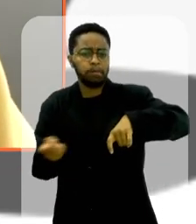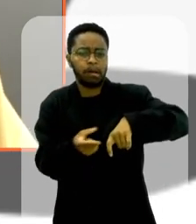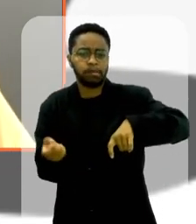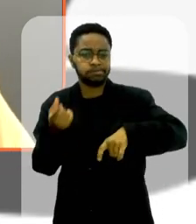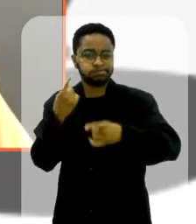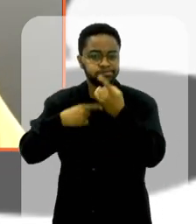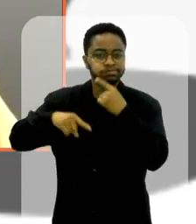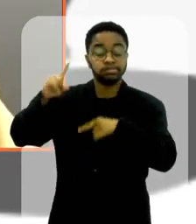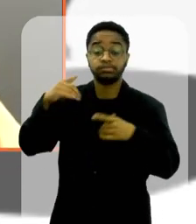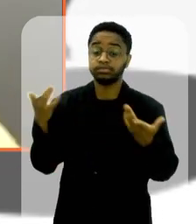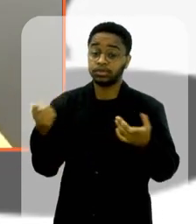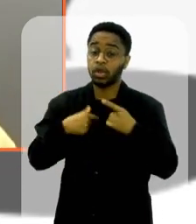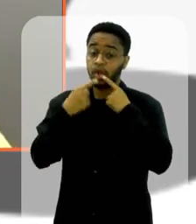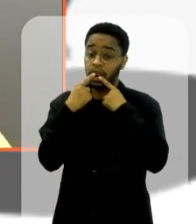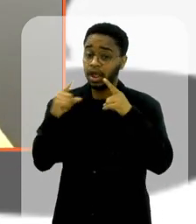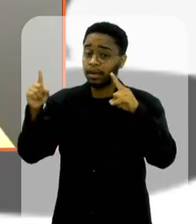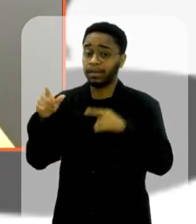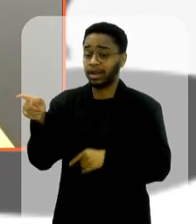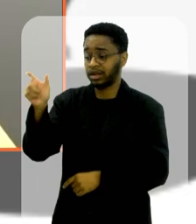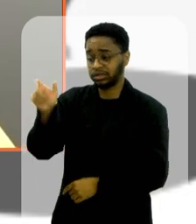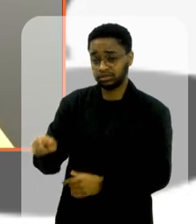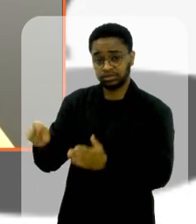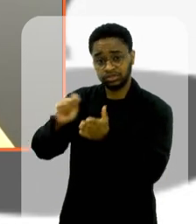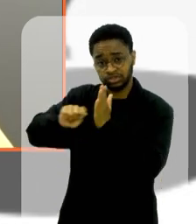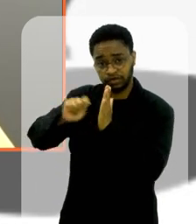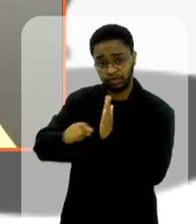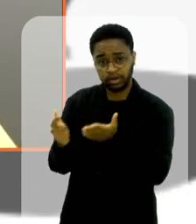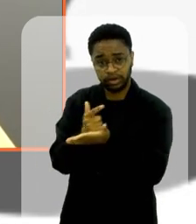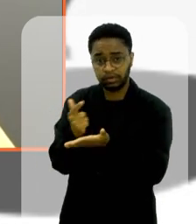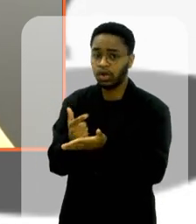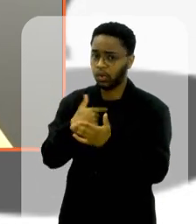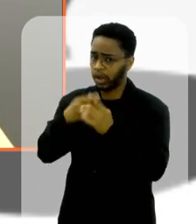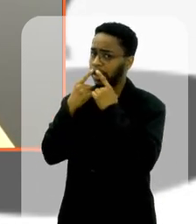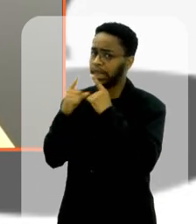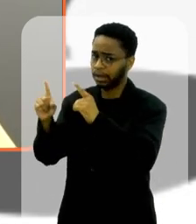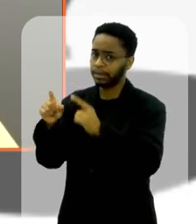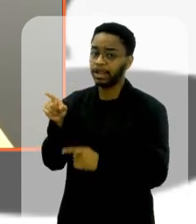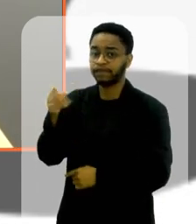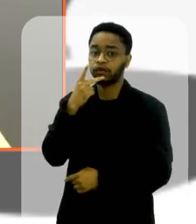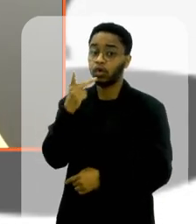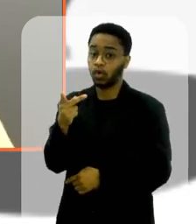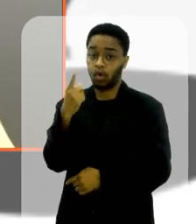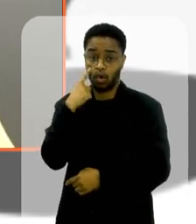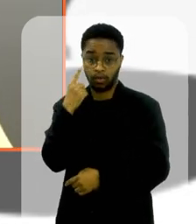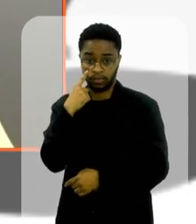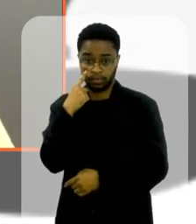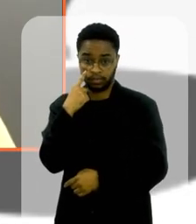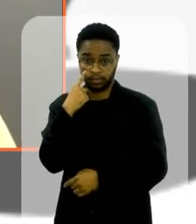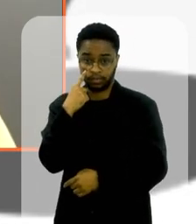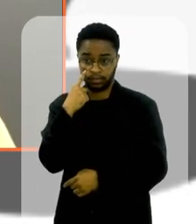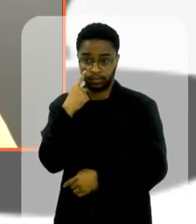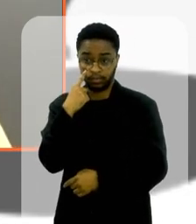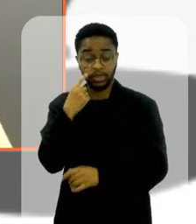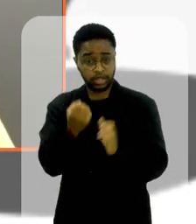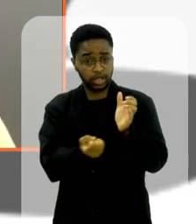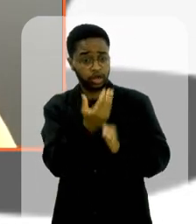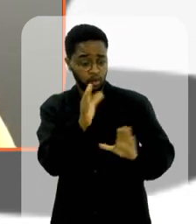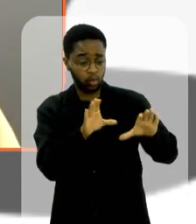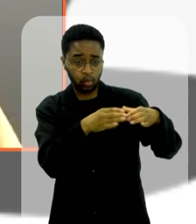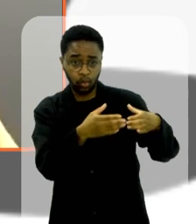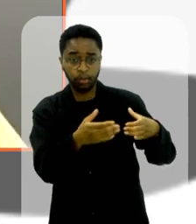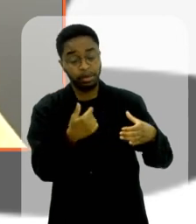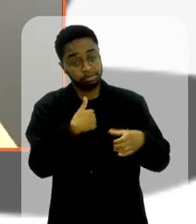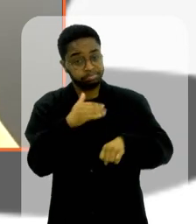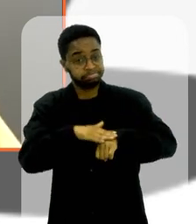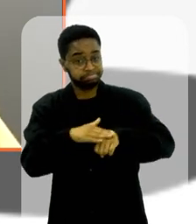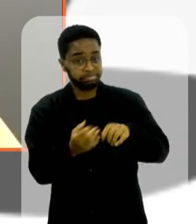em razão disso, eu reclamei com o autor do livro, doutor Heno Teodoro Vain. Aí ele falou assim: ó, fundo o clube. Aí eu fundei,